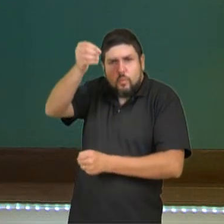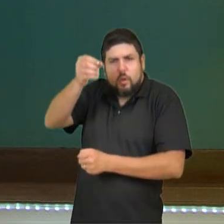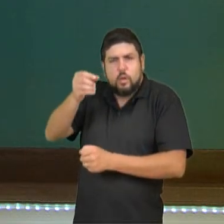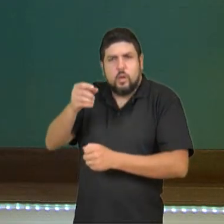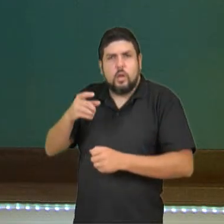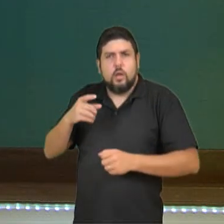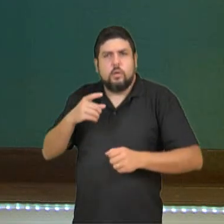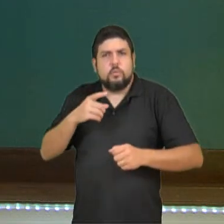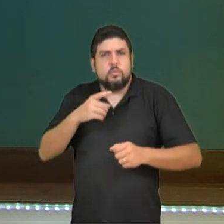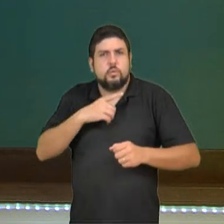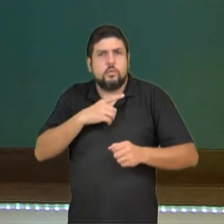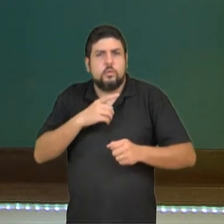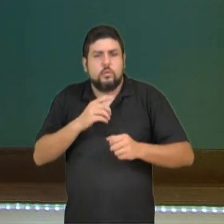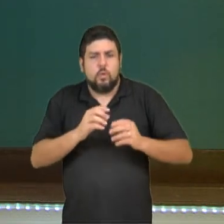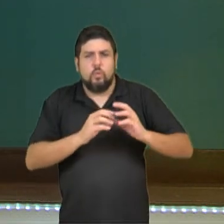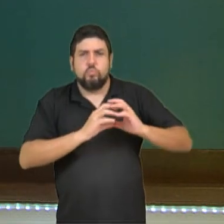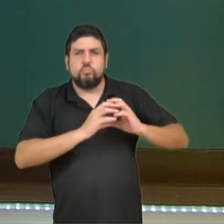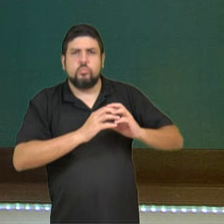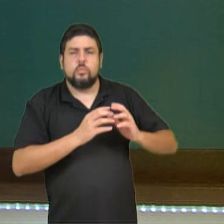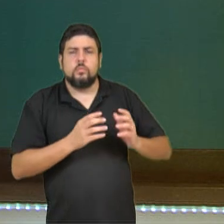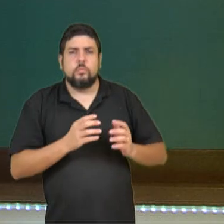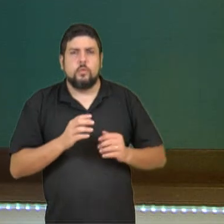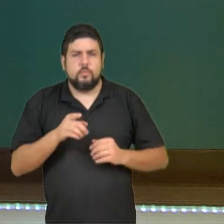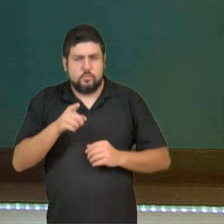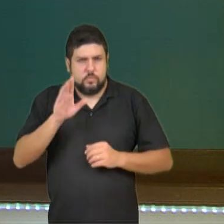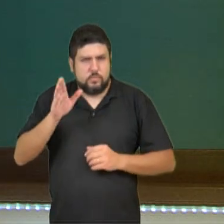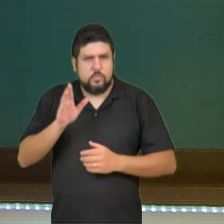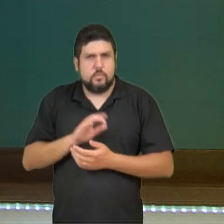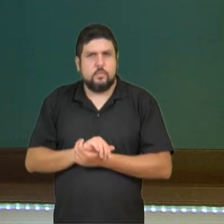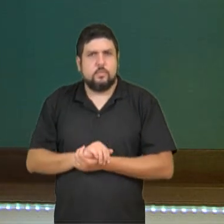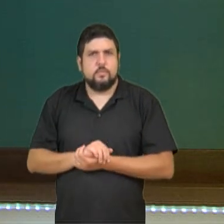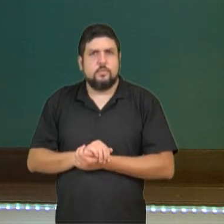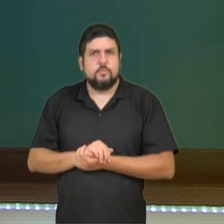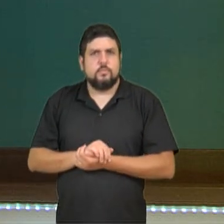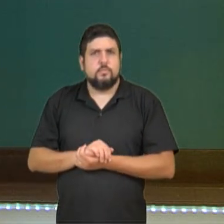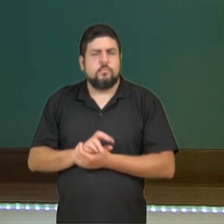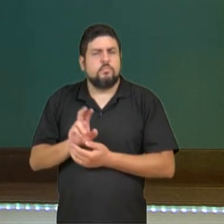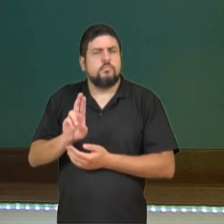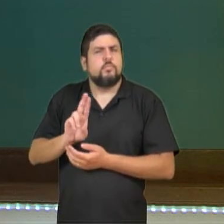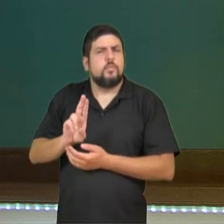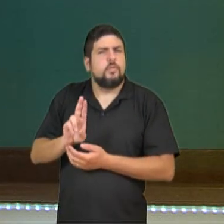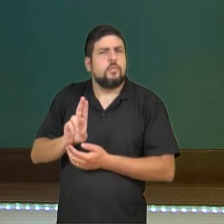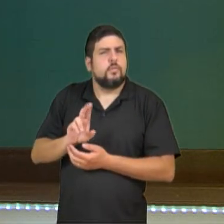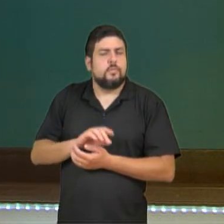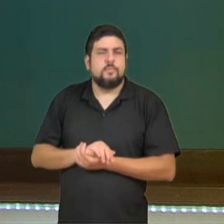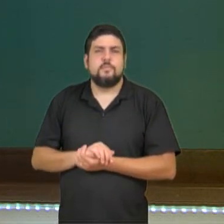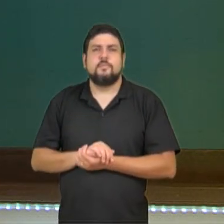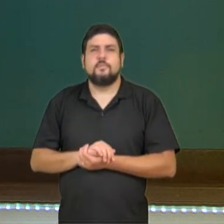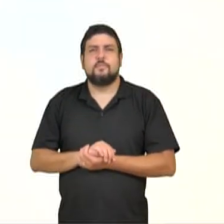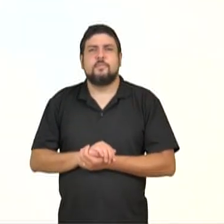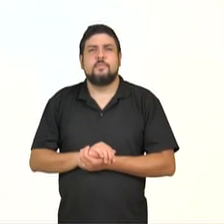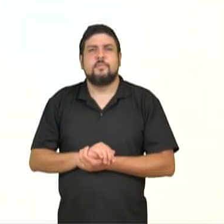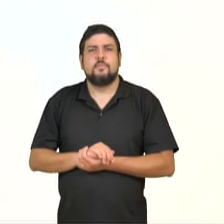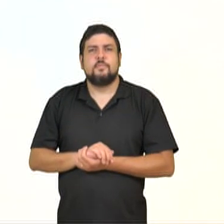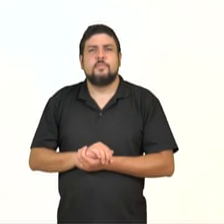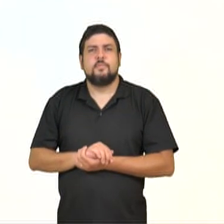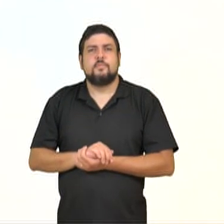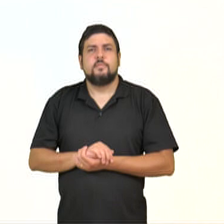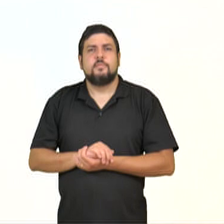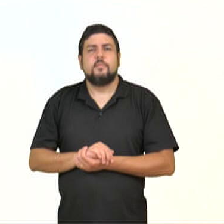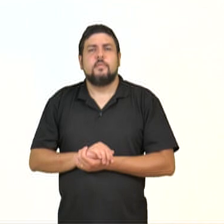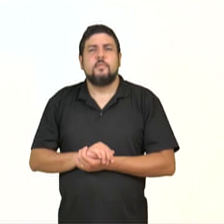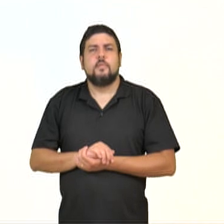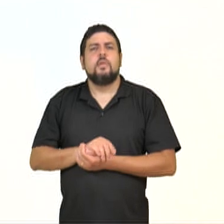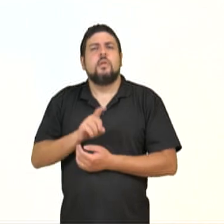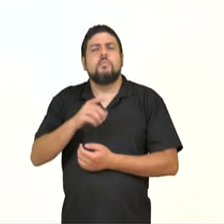que utilizasse o campo e o taco? Qual foi esse jogo? Pense aí. Você consegue descrever